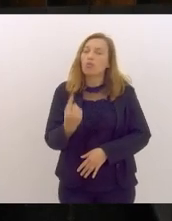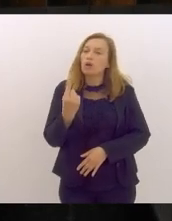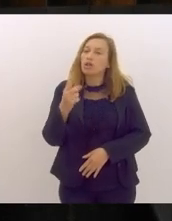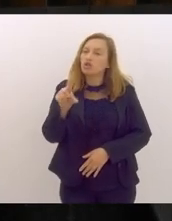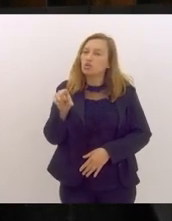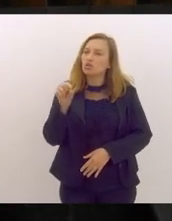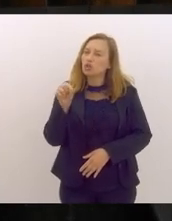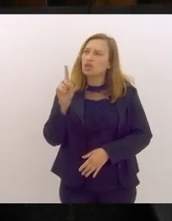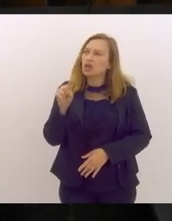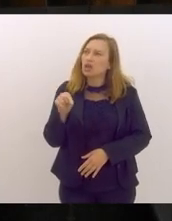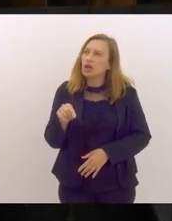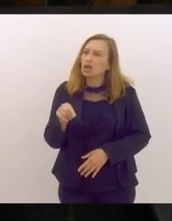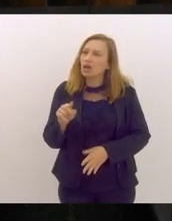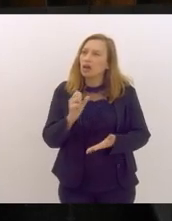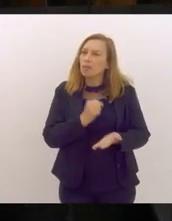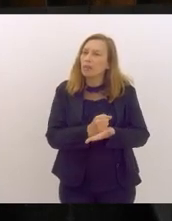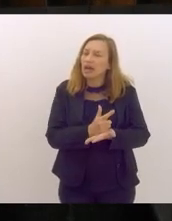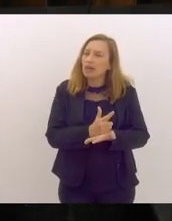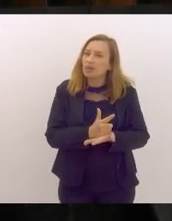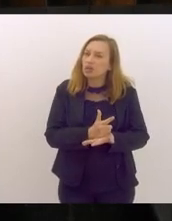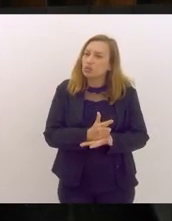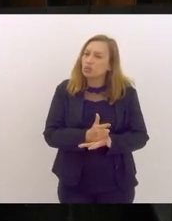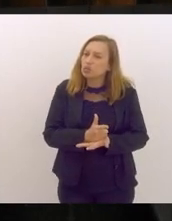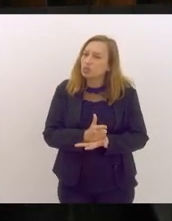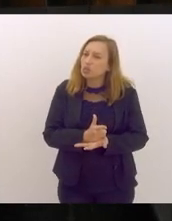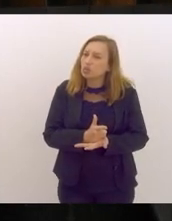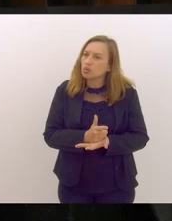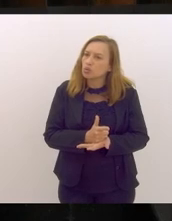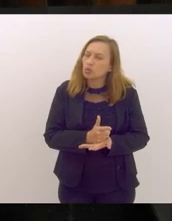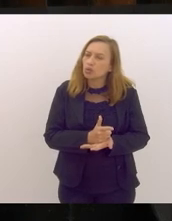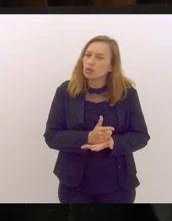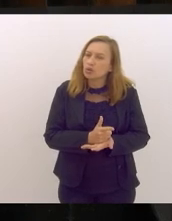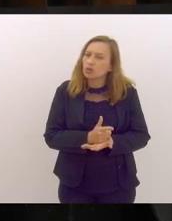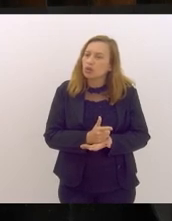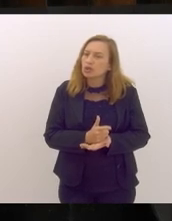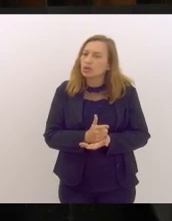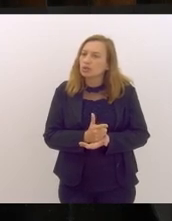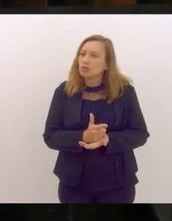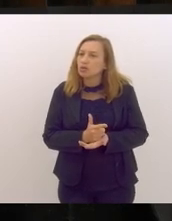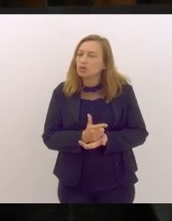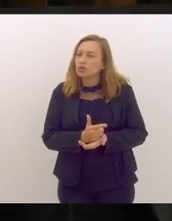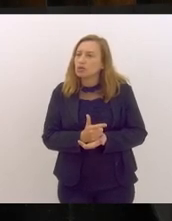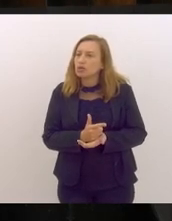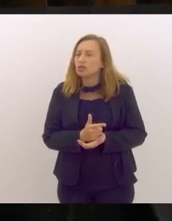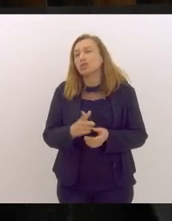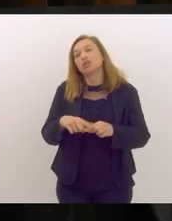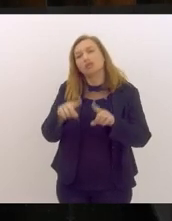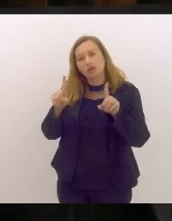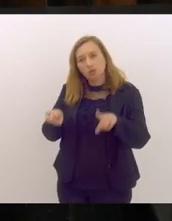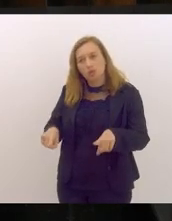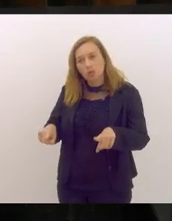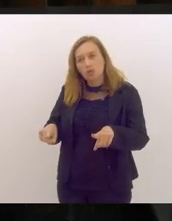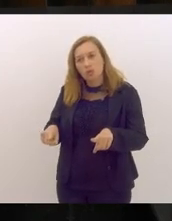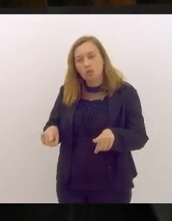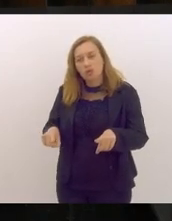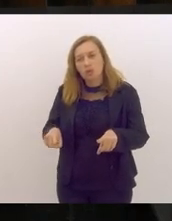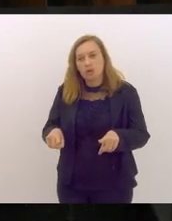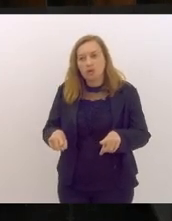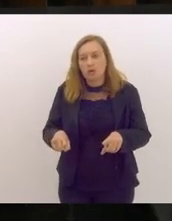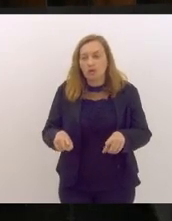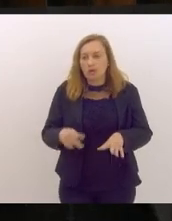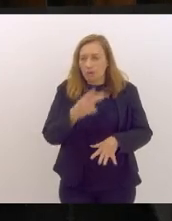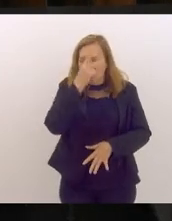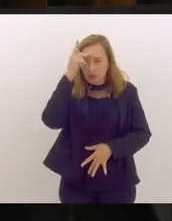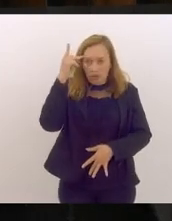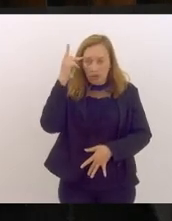é pagamento de serviço, de servidores de